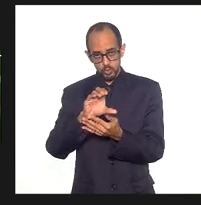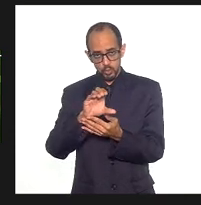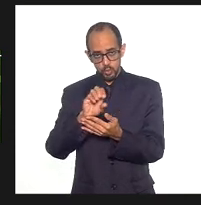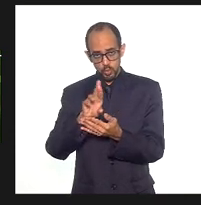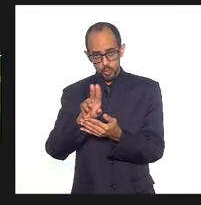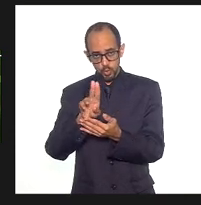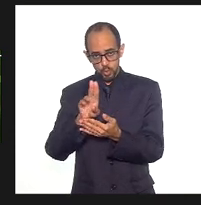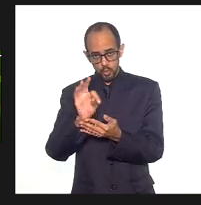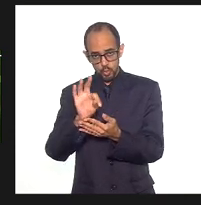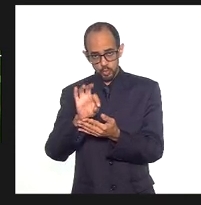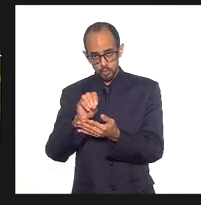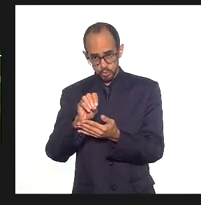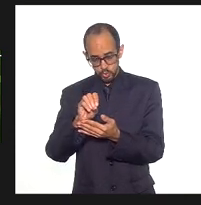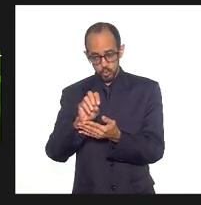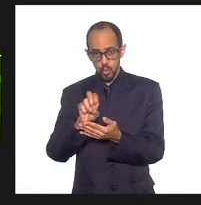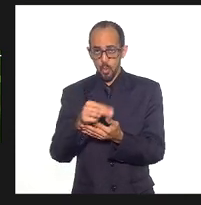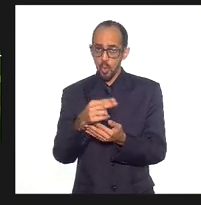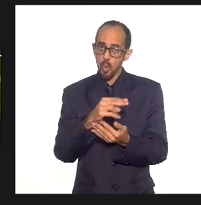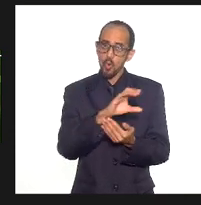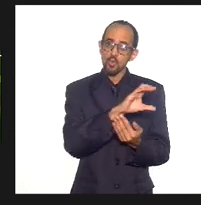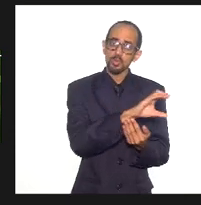é a linguagem no sistema